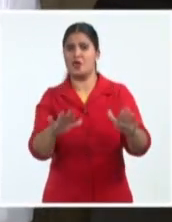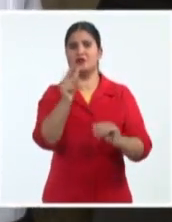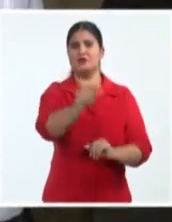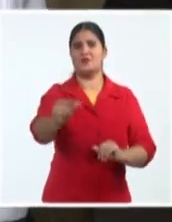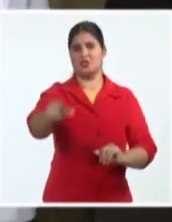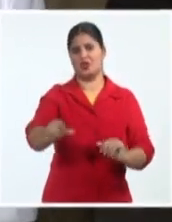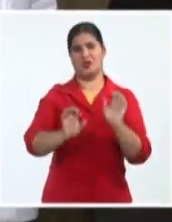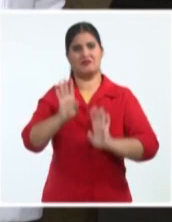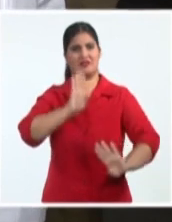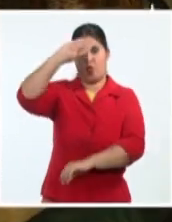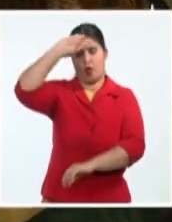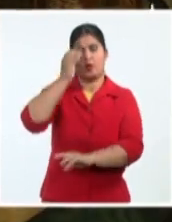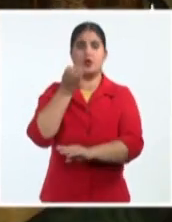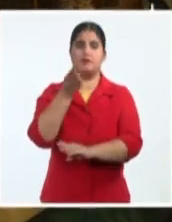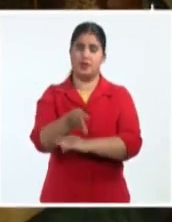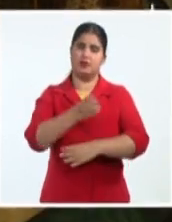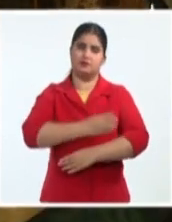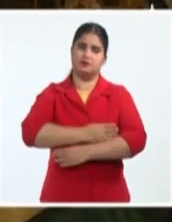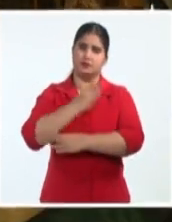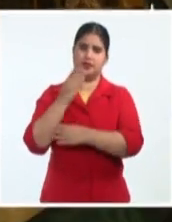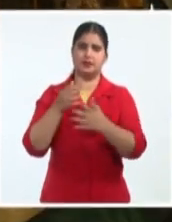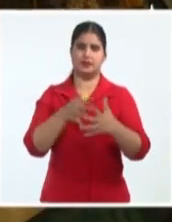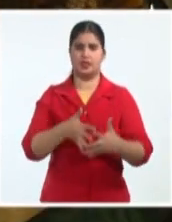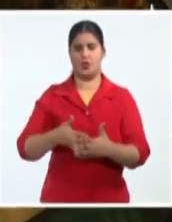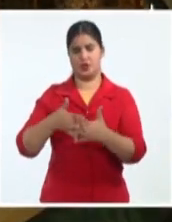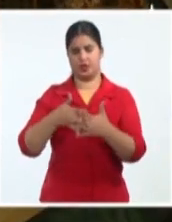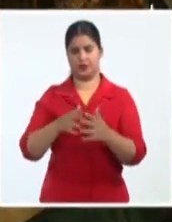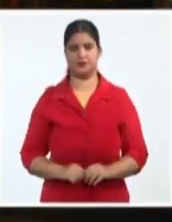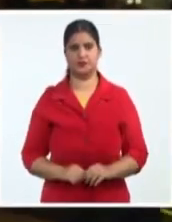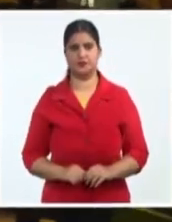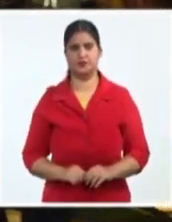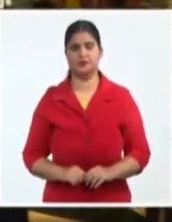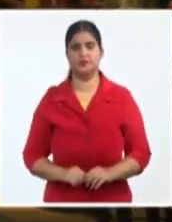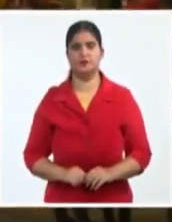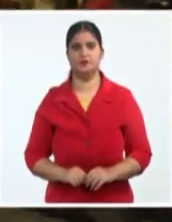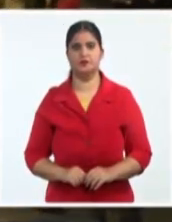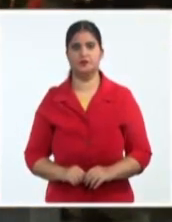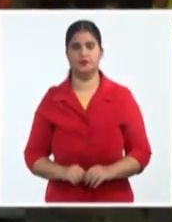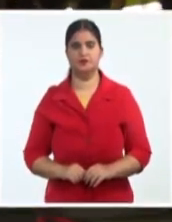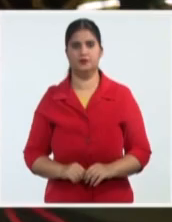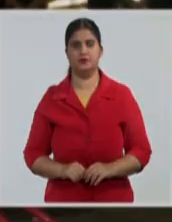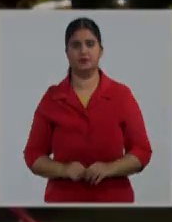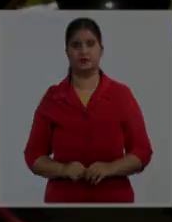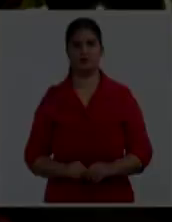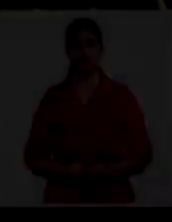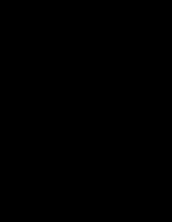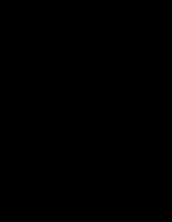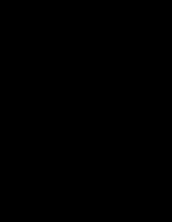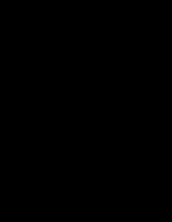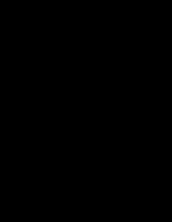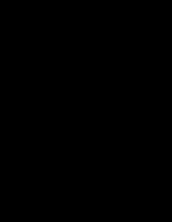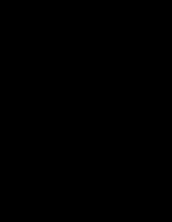o que resultou em protestos sem precedentes realizados em Onze de Julho em cerca de 40 o cubanas